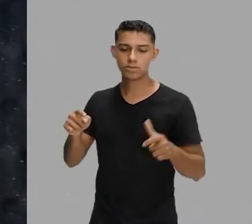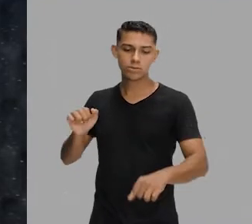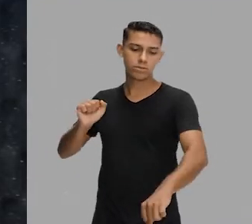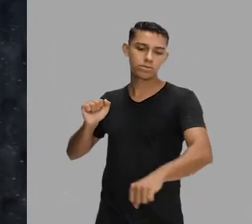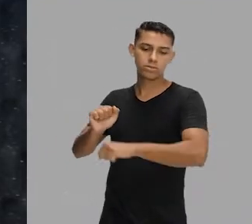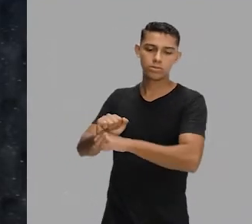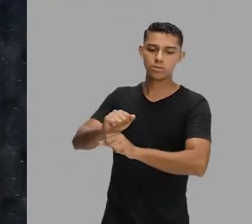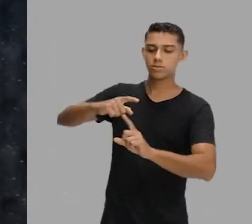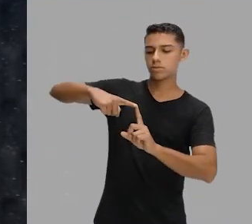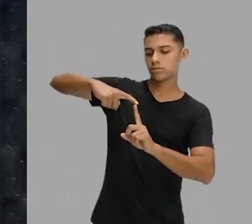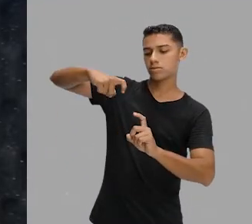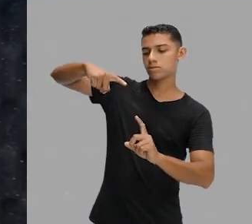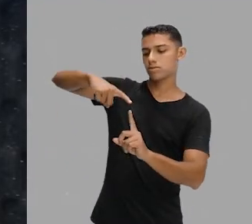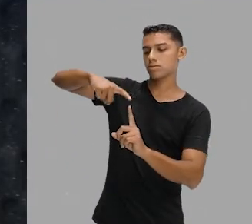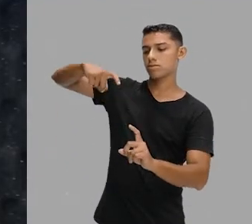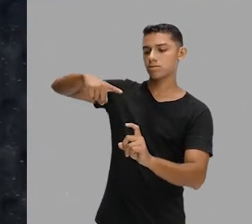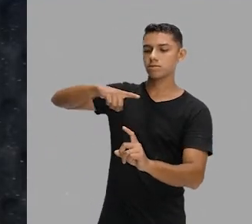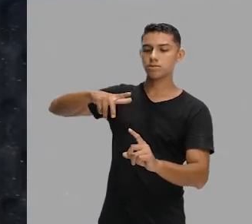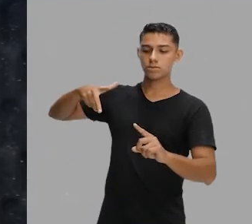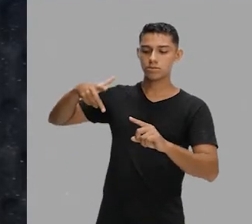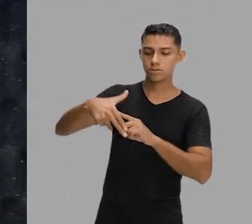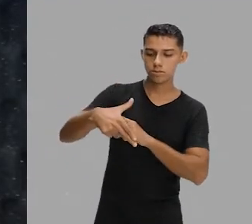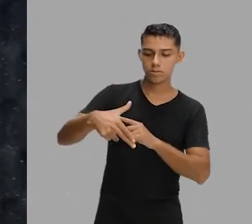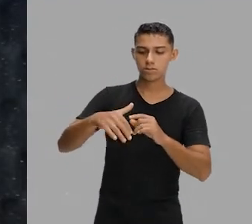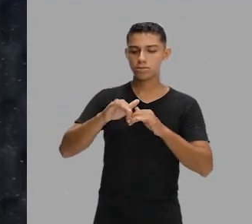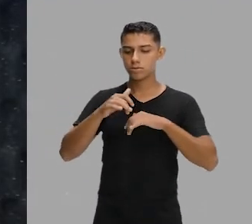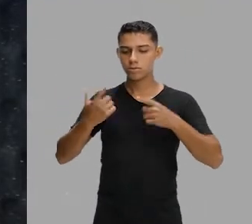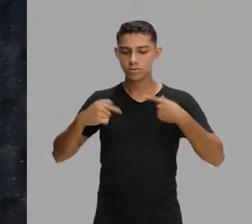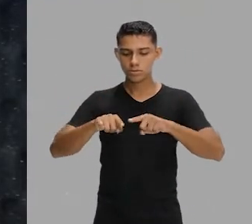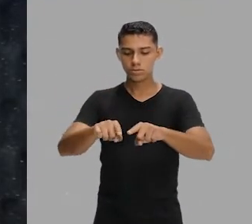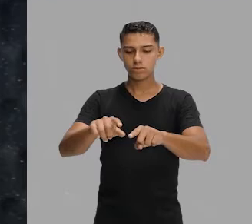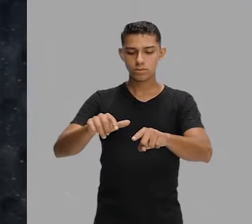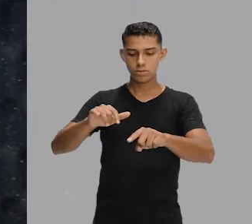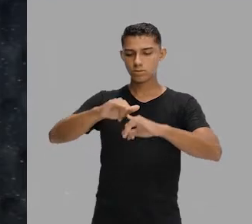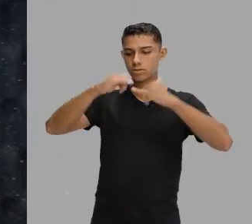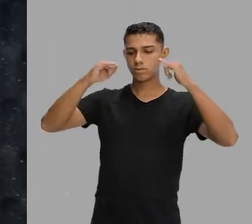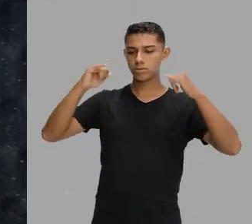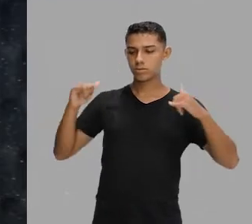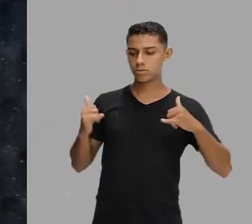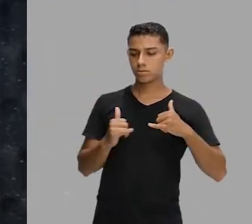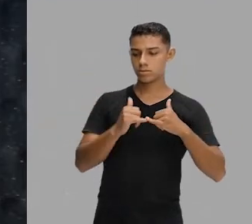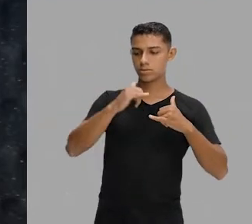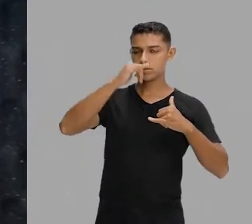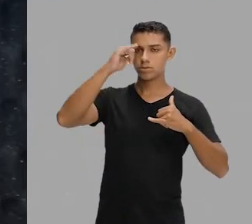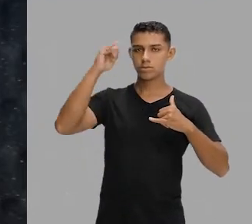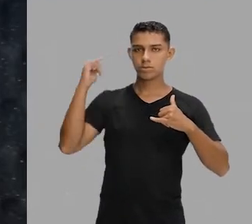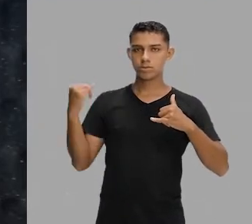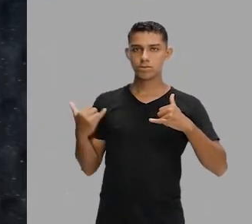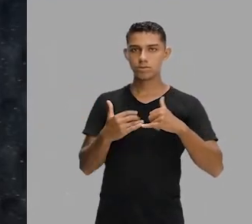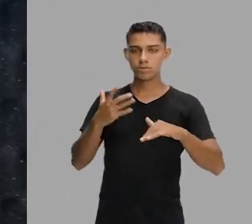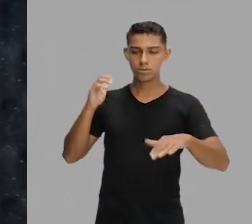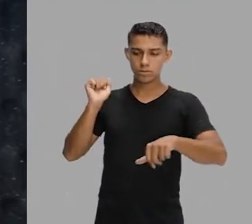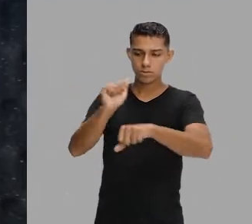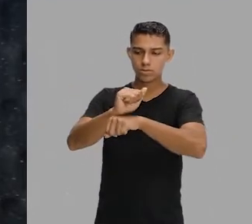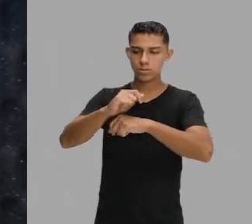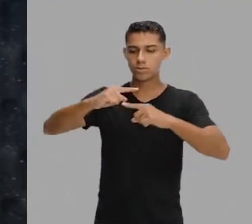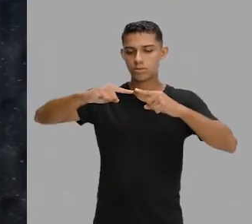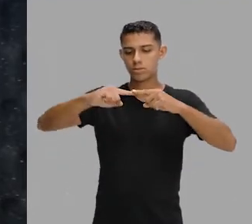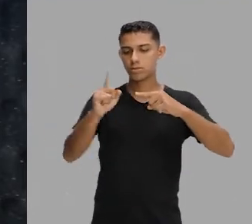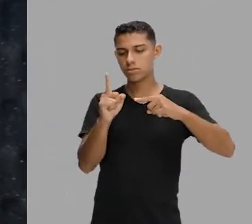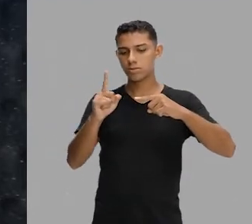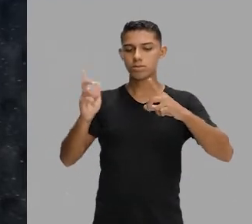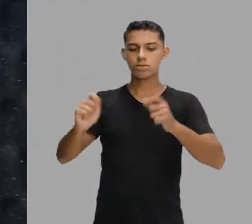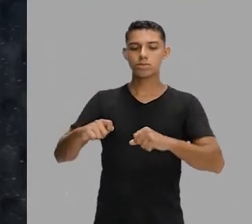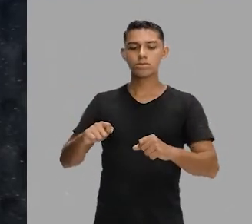para. Ele para porque ele corta o circuito, ele interrompe o circuito. Isso porque lá nós temos essa mistura